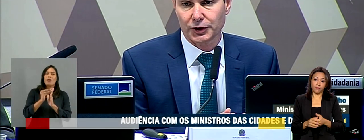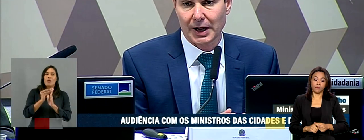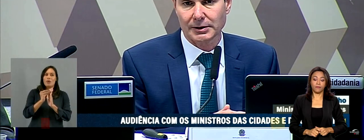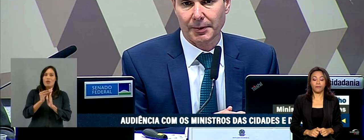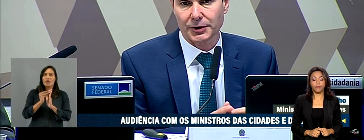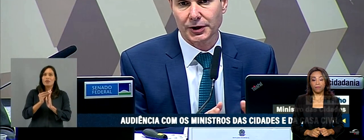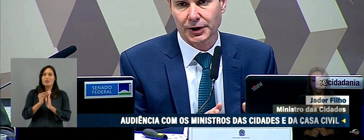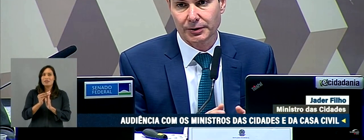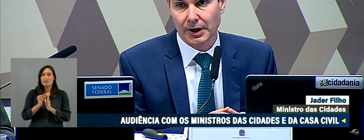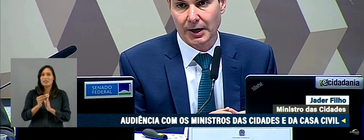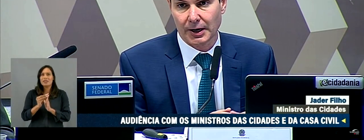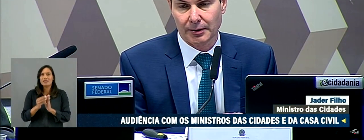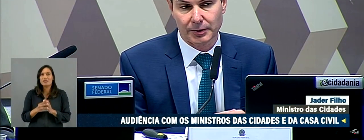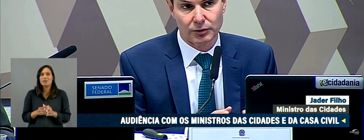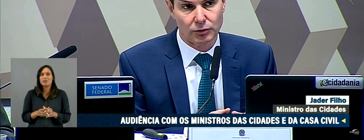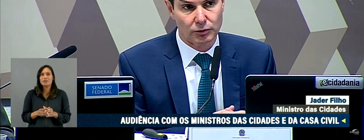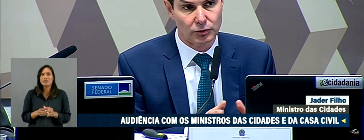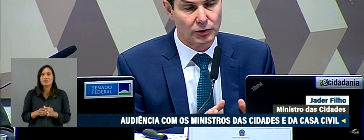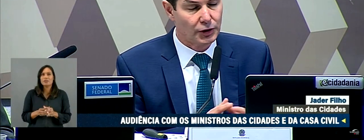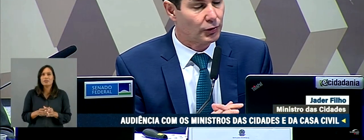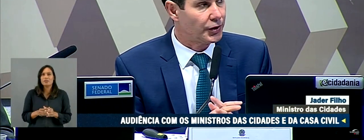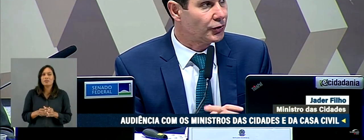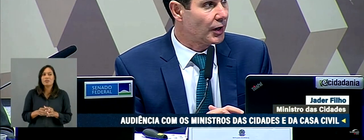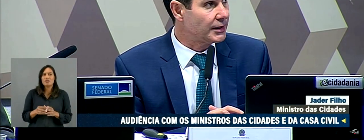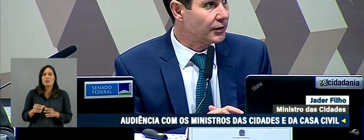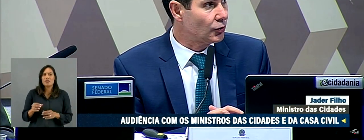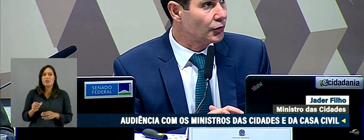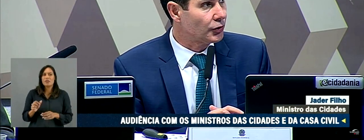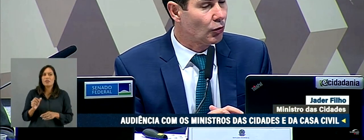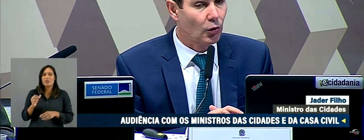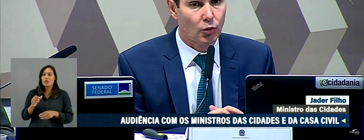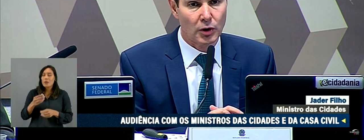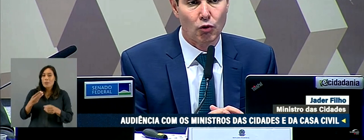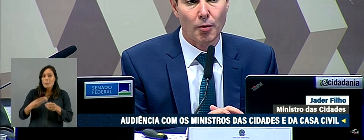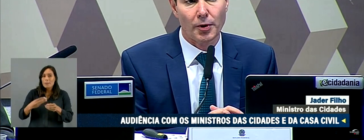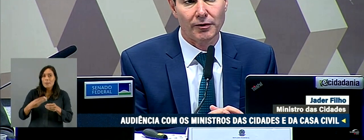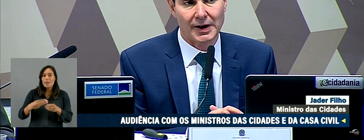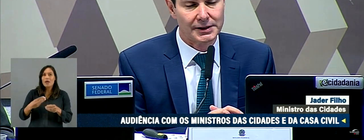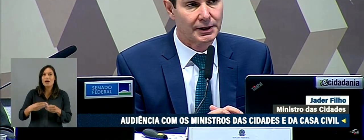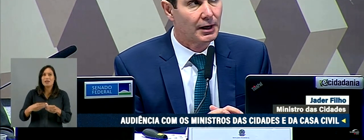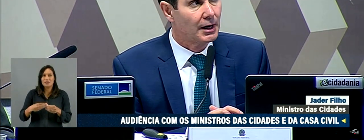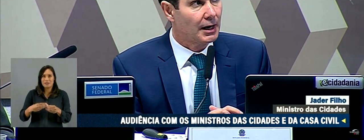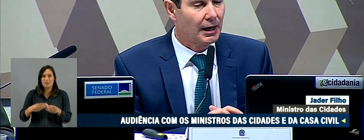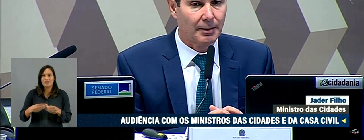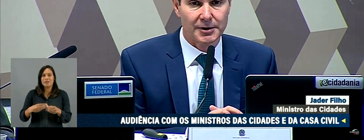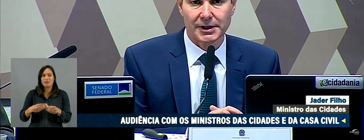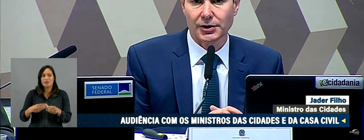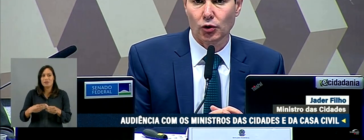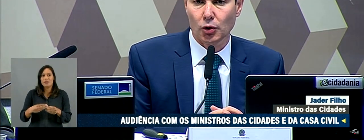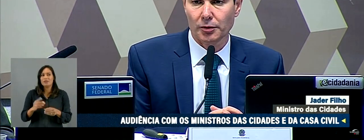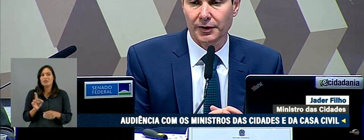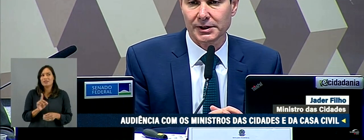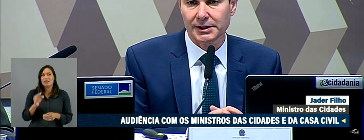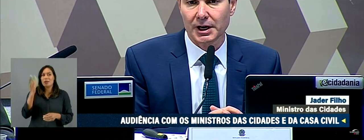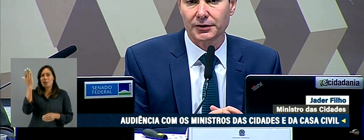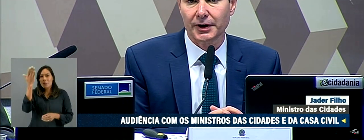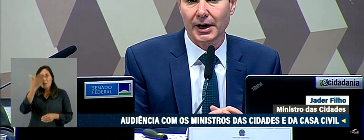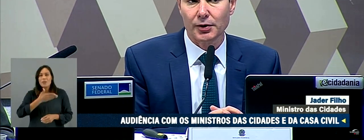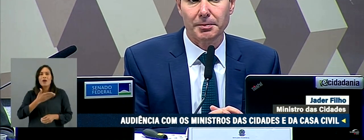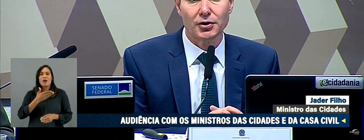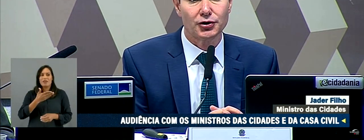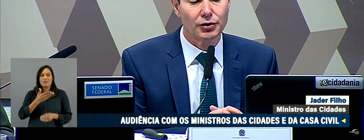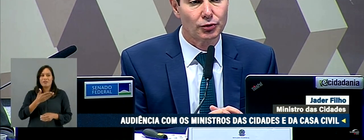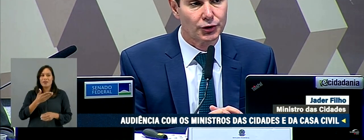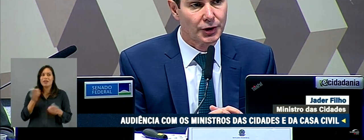próprios estados, partir das suas regionalizações, não comprovassem a capacidade econômica financeira, eles